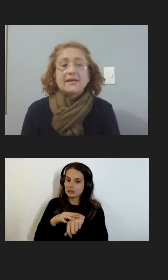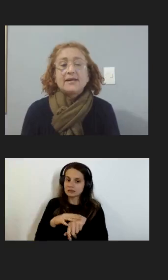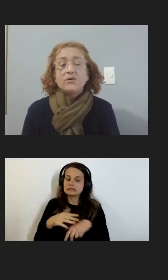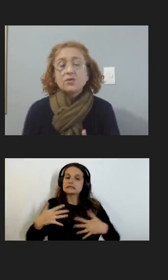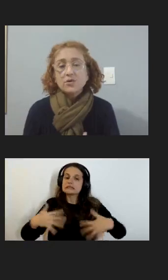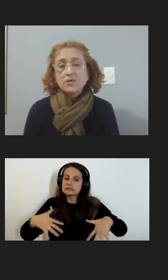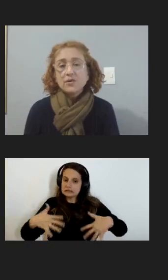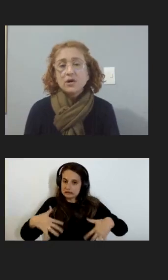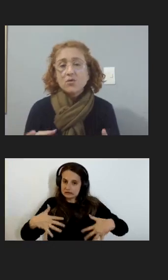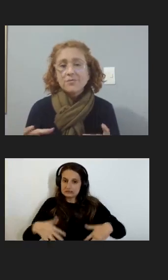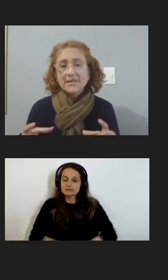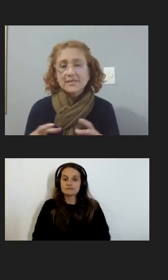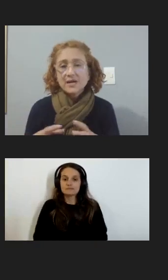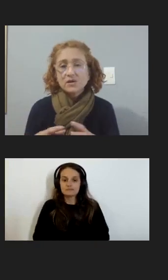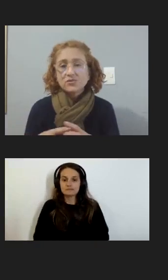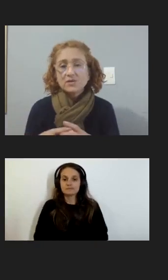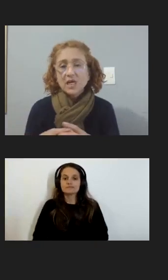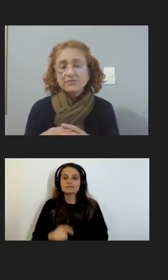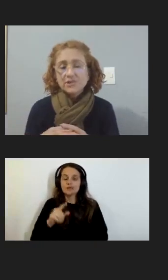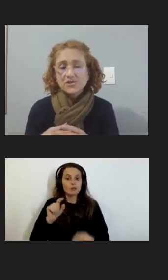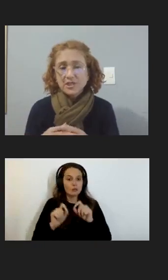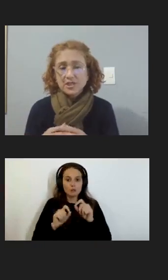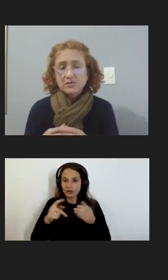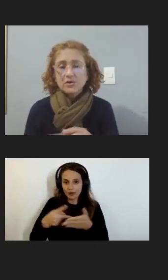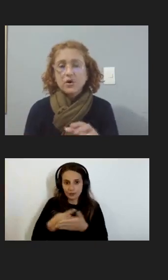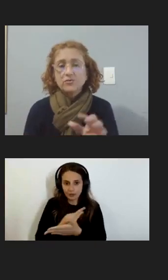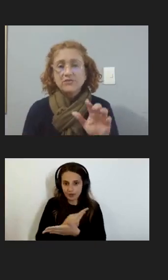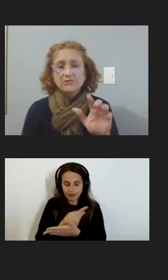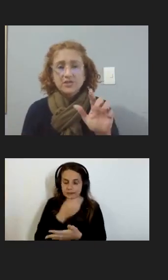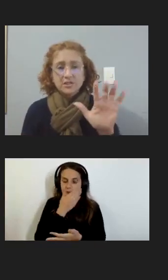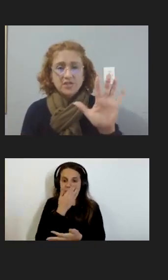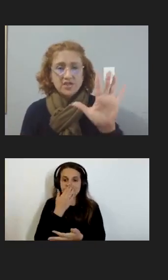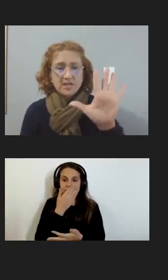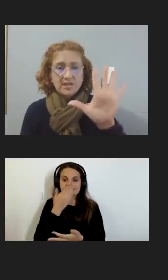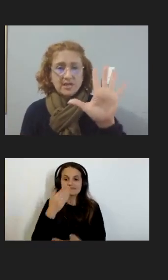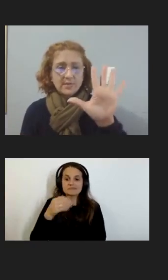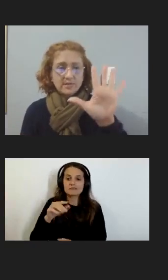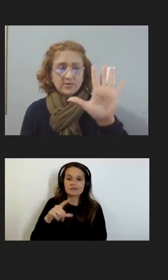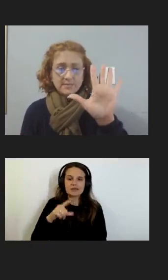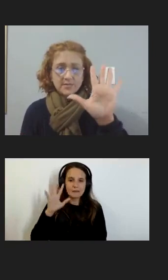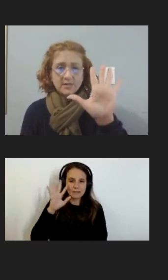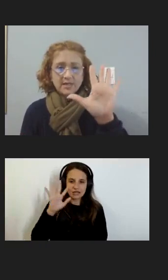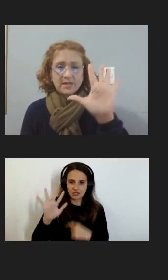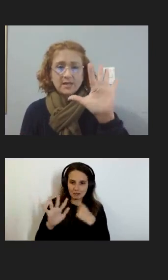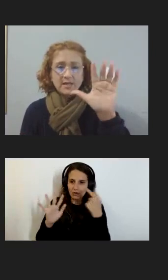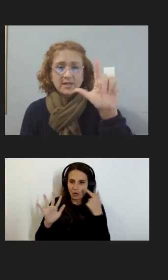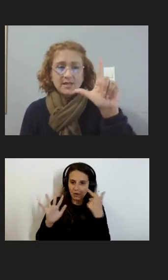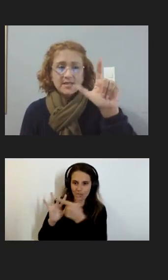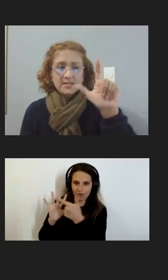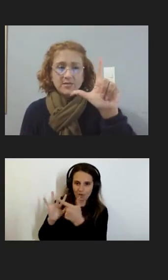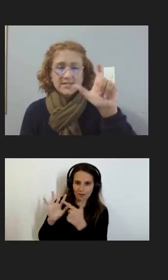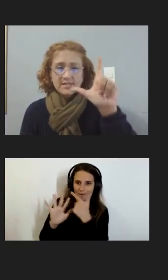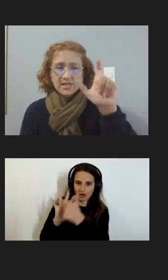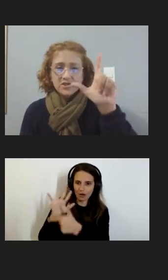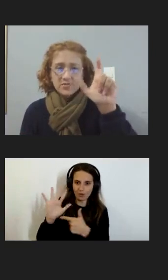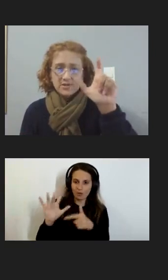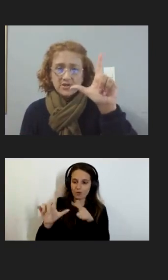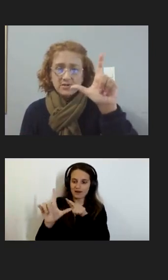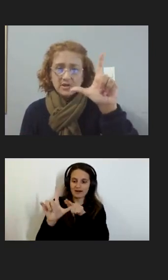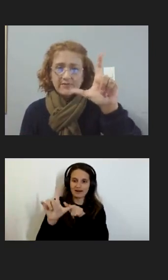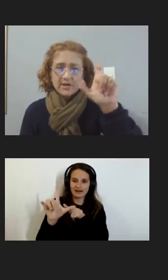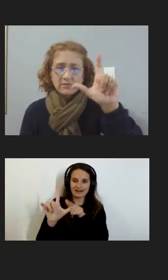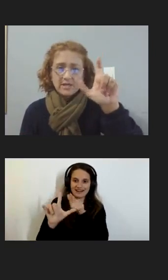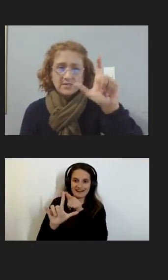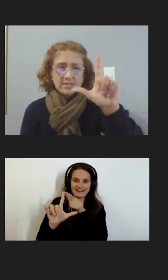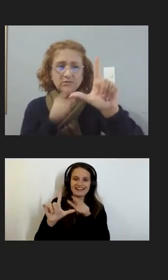Ela ocorre uma compressão do nervo mediano. Ó, o nervo mediano a gente tem a nossa mão, né? São esse dedinho aqui,